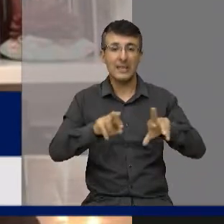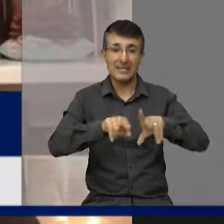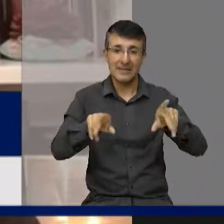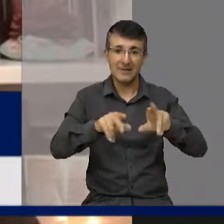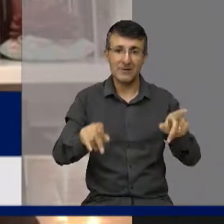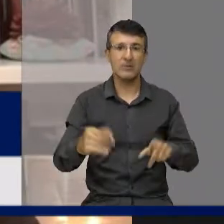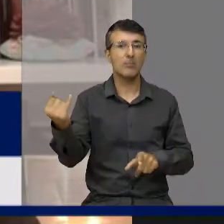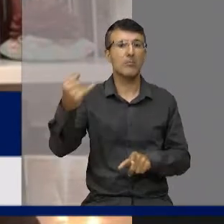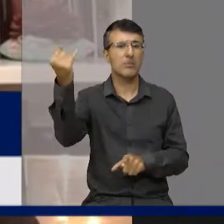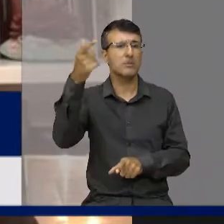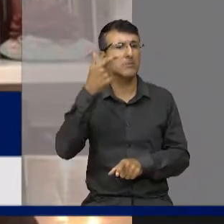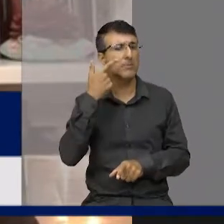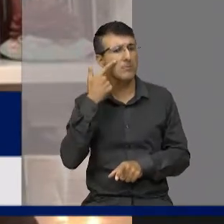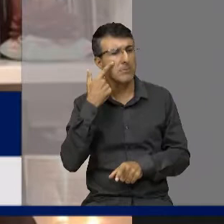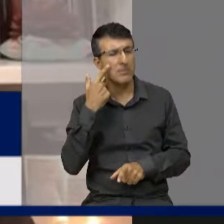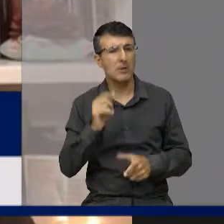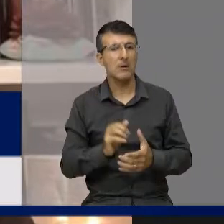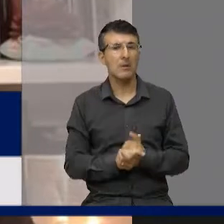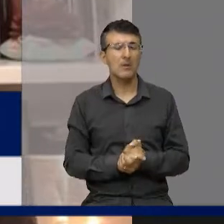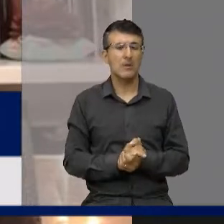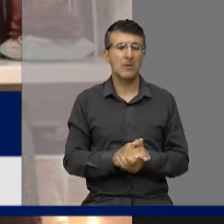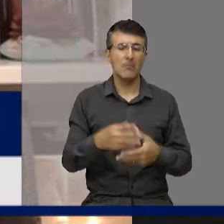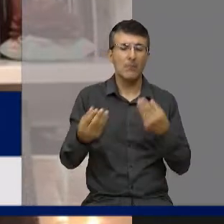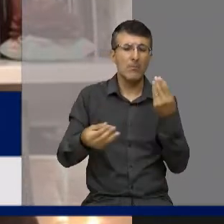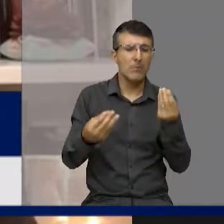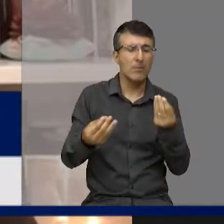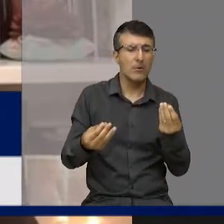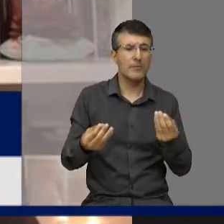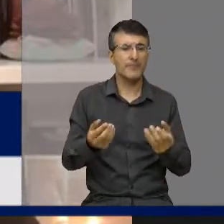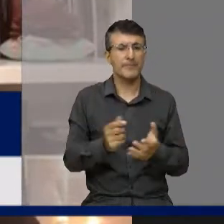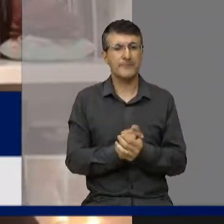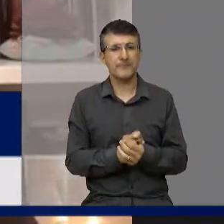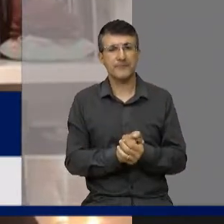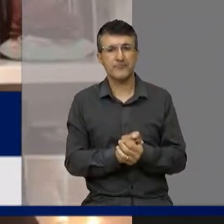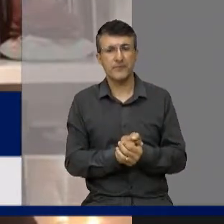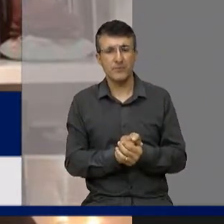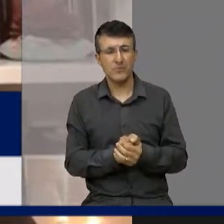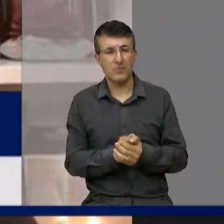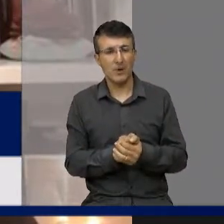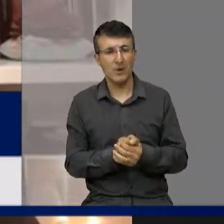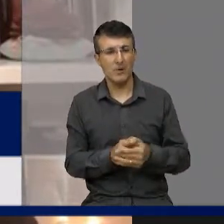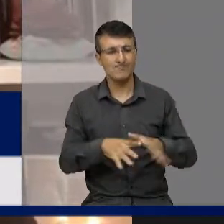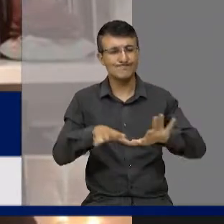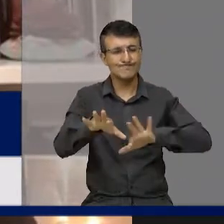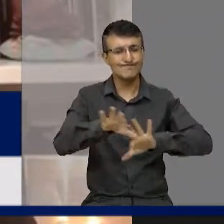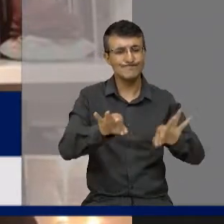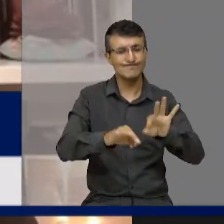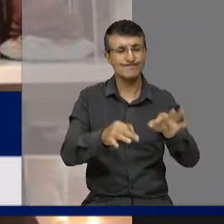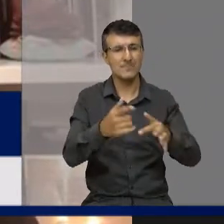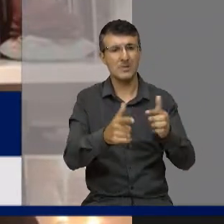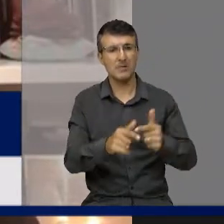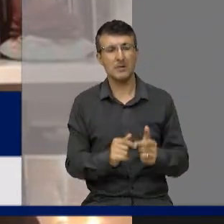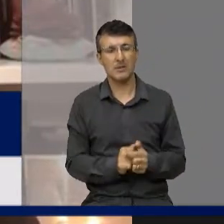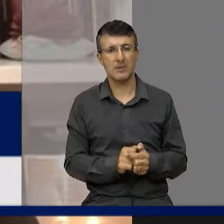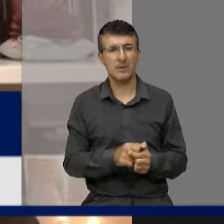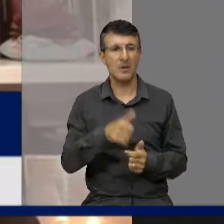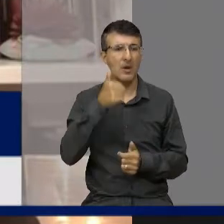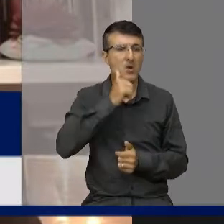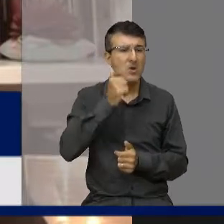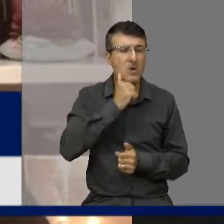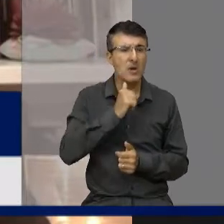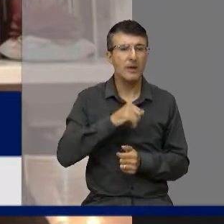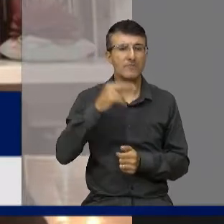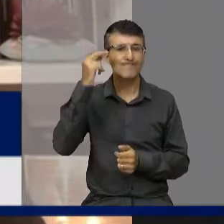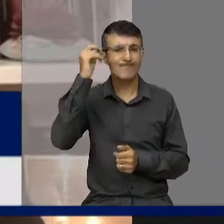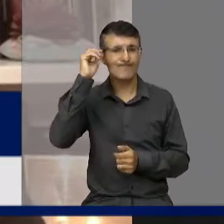se pensar as respostas para essa emergência global. No Brasil, as mulheres, sobretudo as mulheres negras, estão em grupos mais vulneráveis